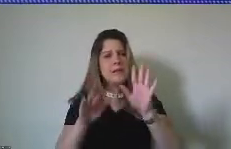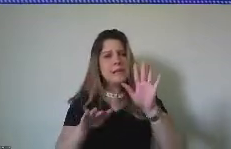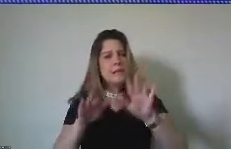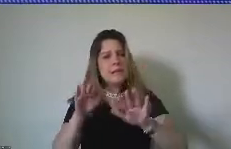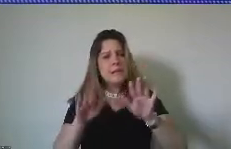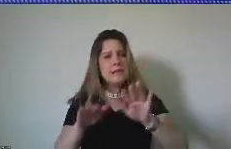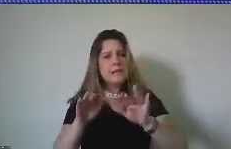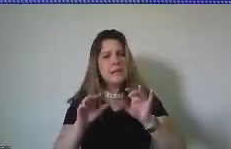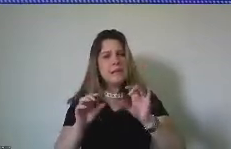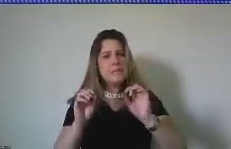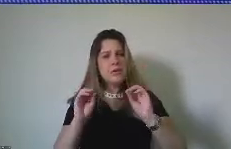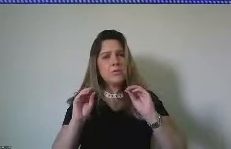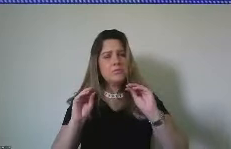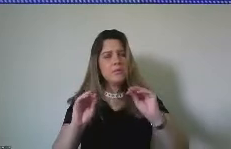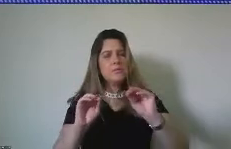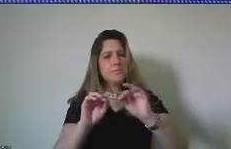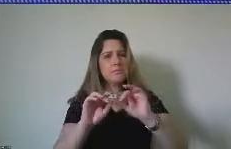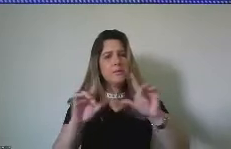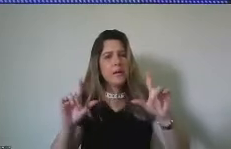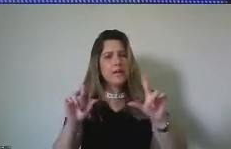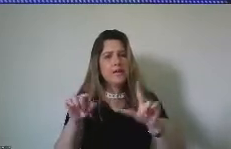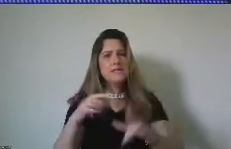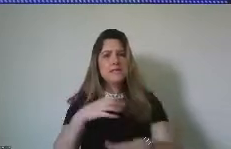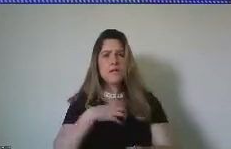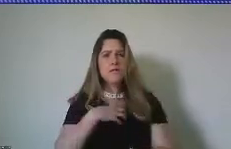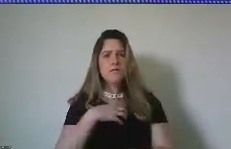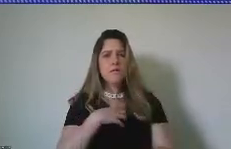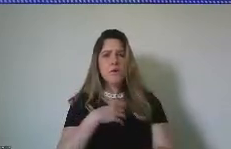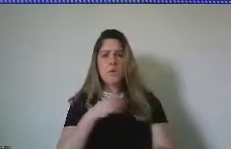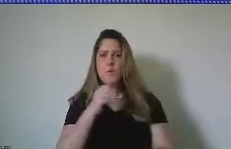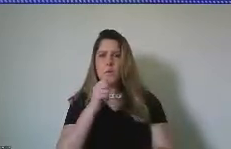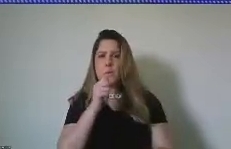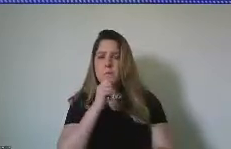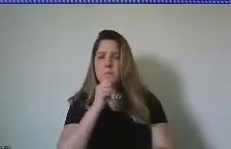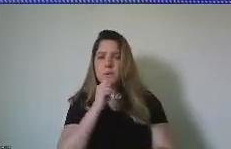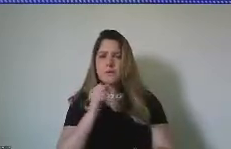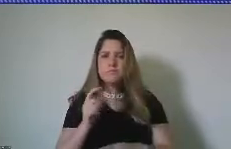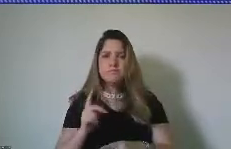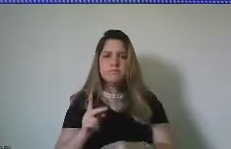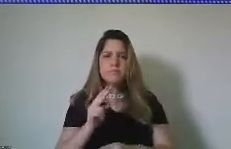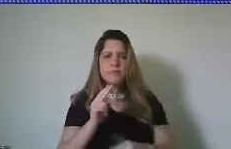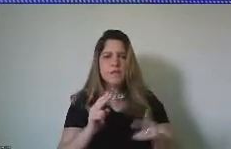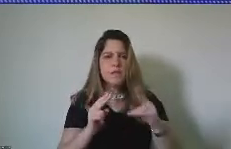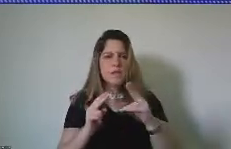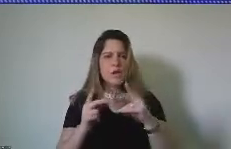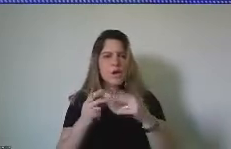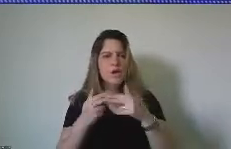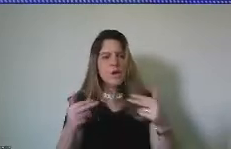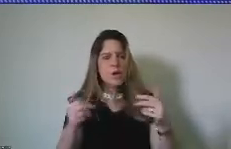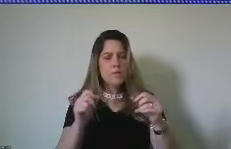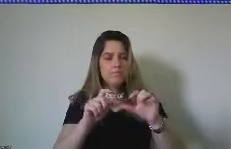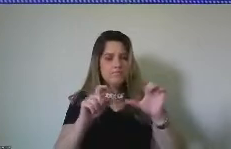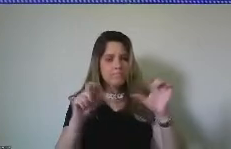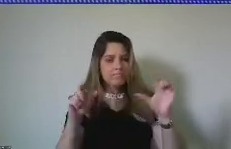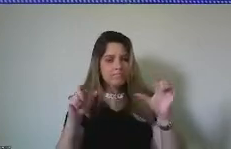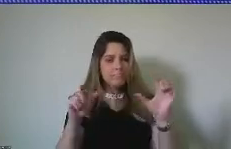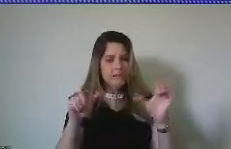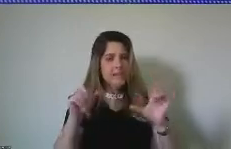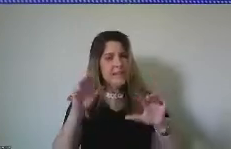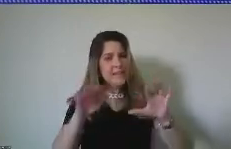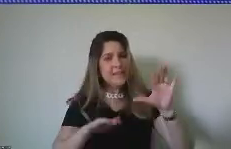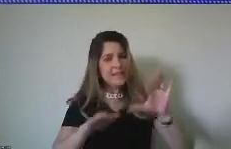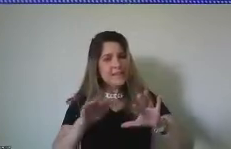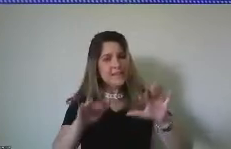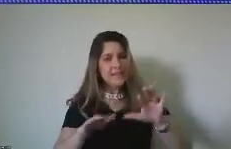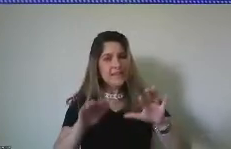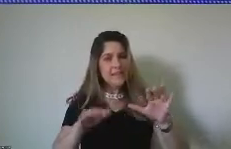porque nós sempre dessa forma Por Enquanto estamos encontrando que está muito parecido na coluna dependendo da aplicação